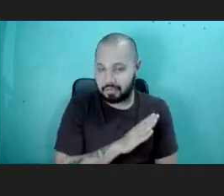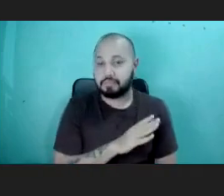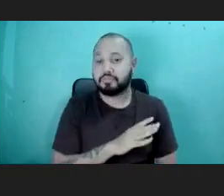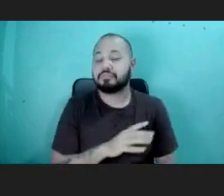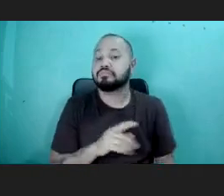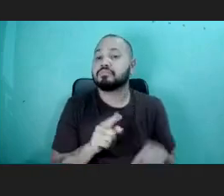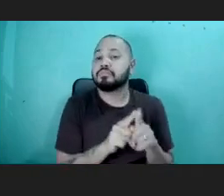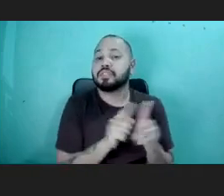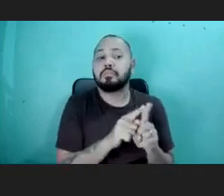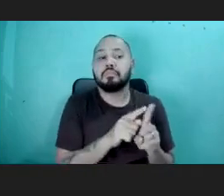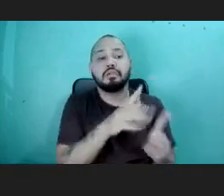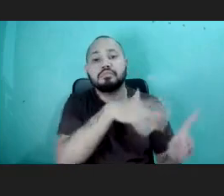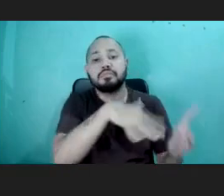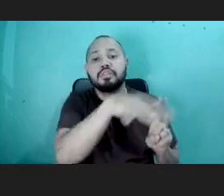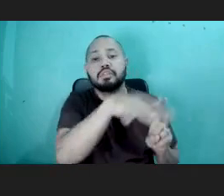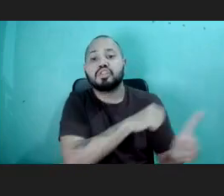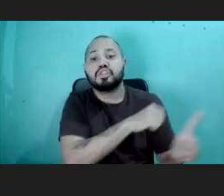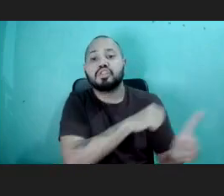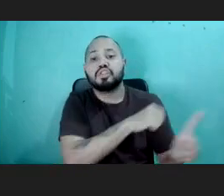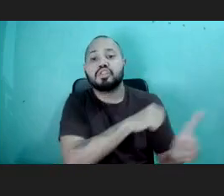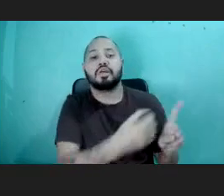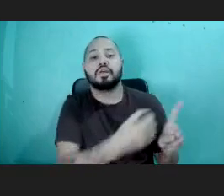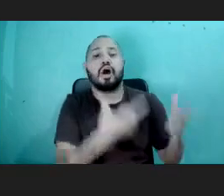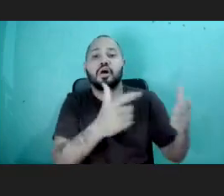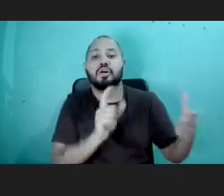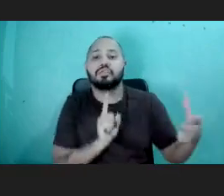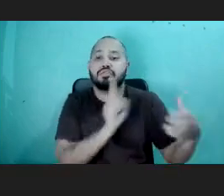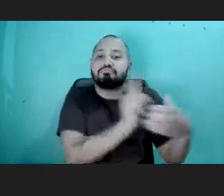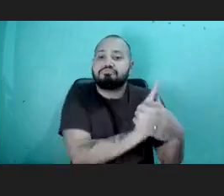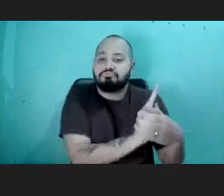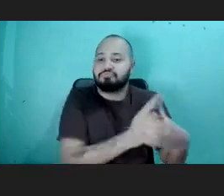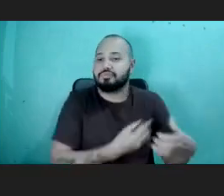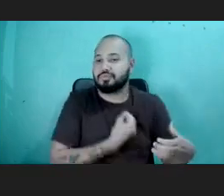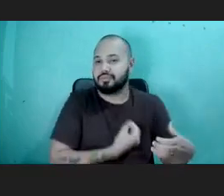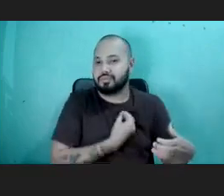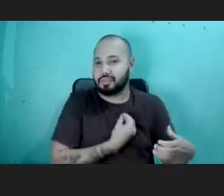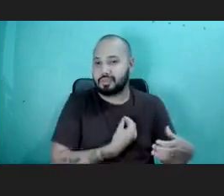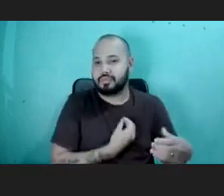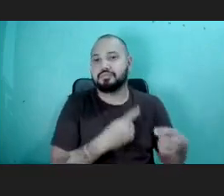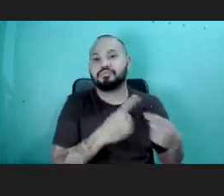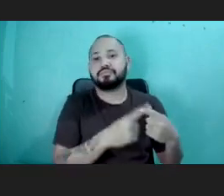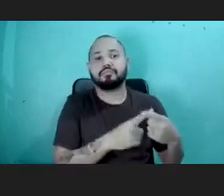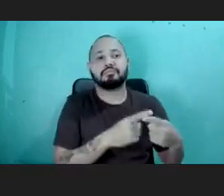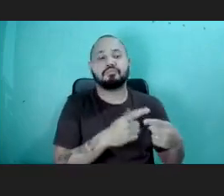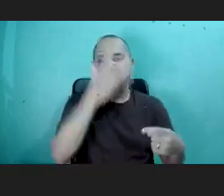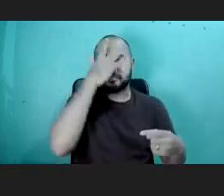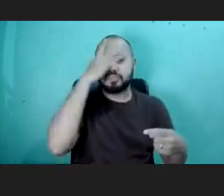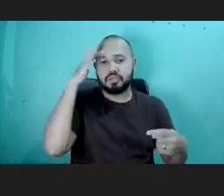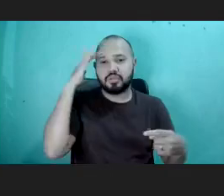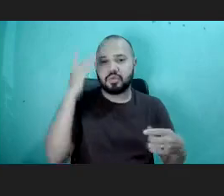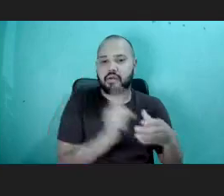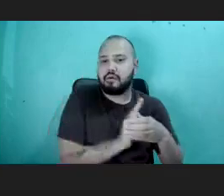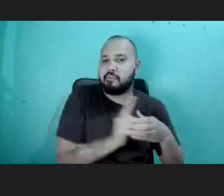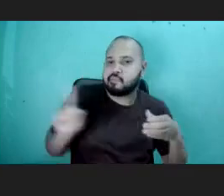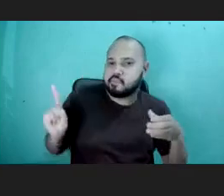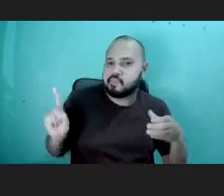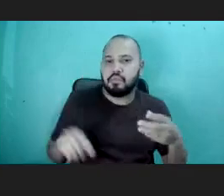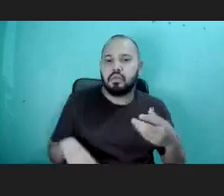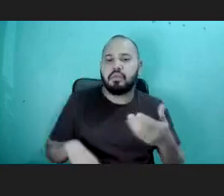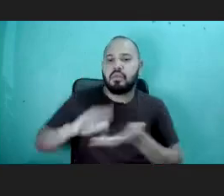condições sociais nas quais a gente vive. Quando uma pessoa é excluída, quando uma pessoa é